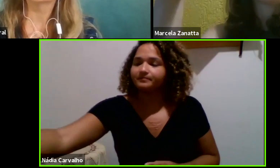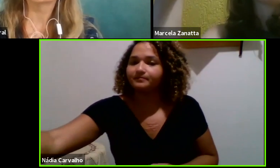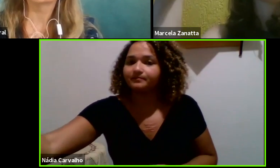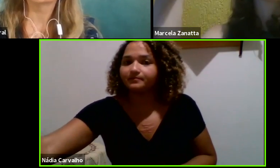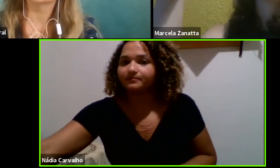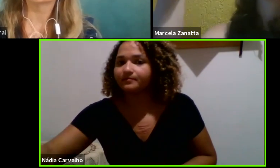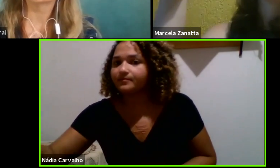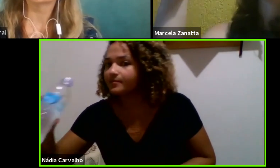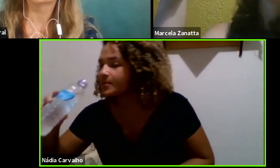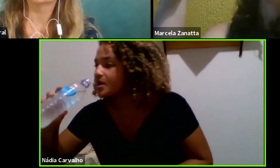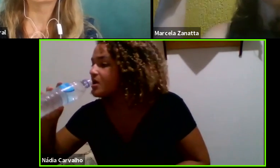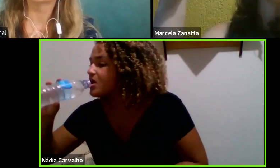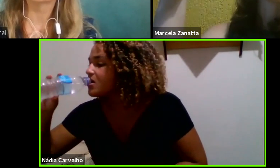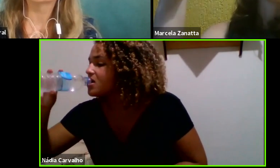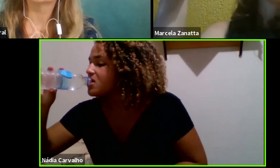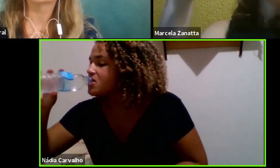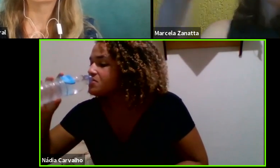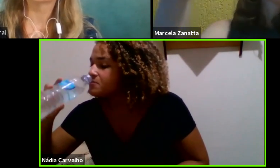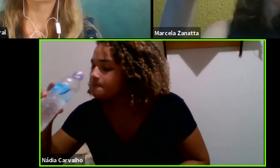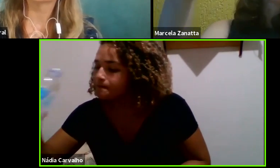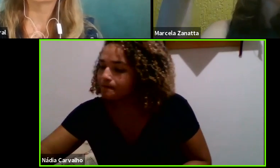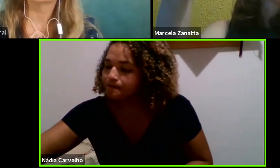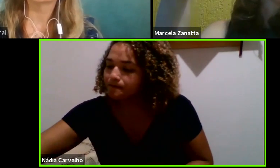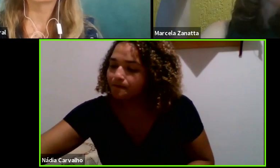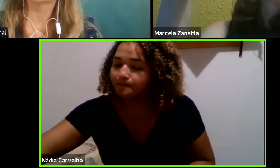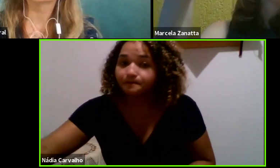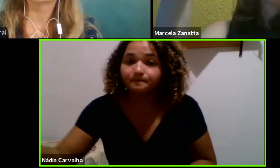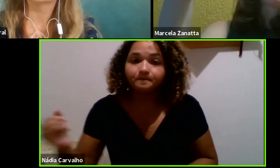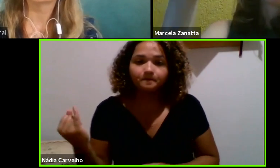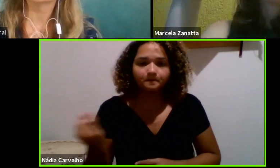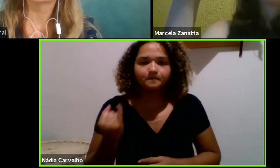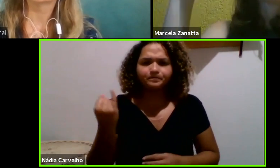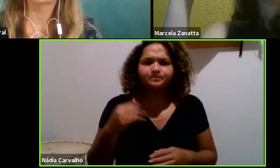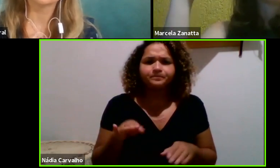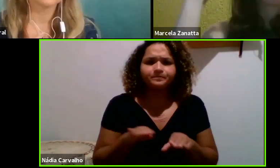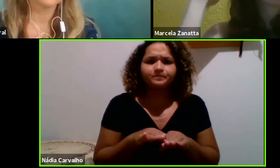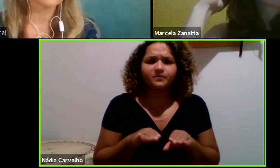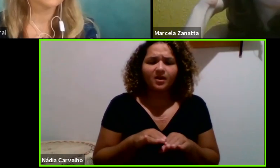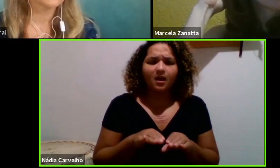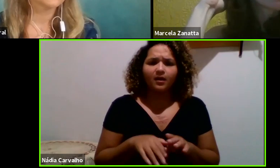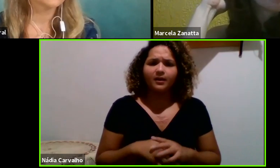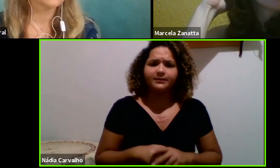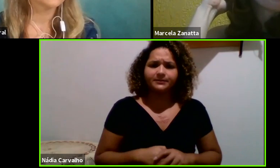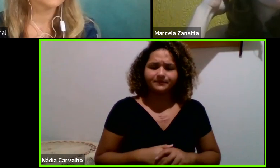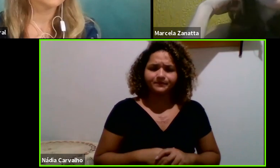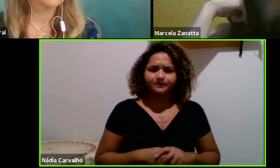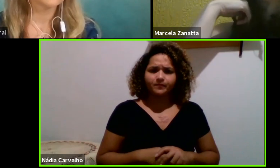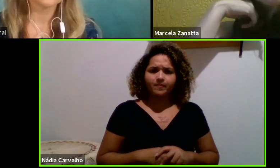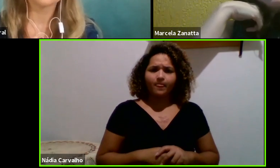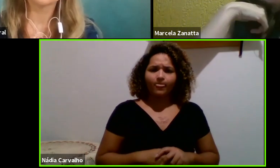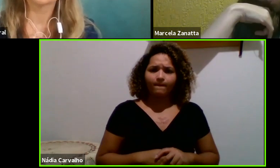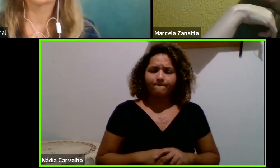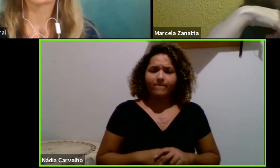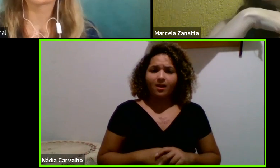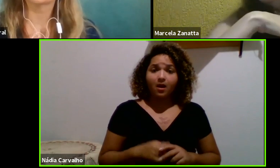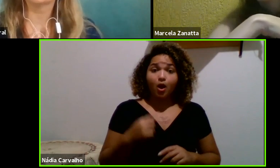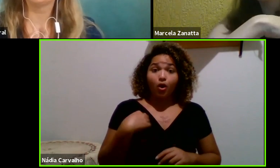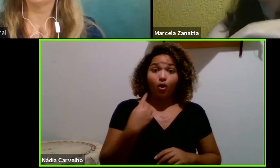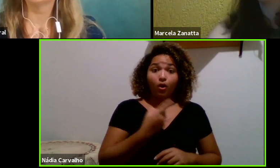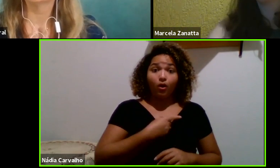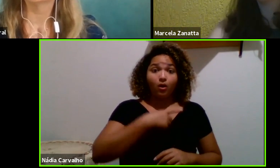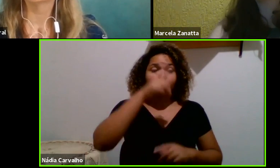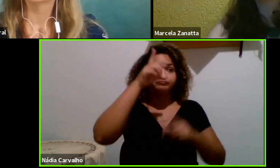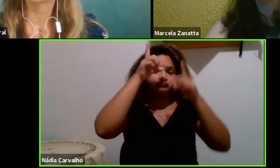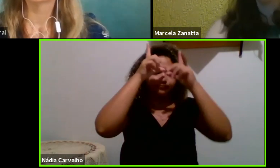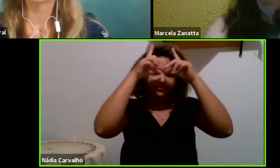caso precise, e tudo mais. Outra coisa importante no parto domiciliar é que o modelo de atendimento ele é diferente, né? Então, ele é